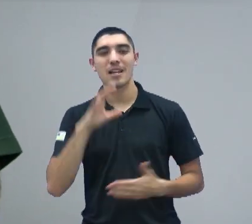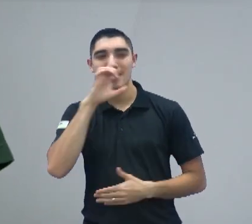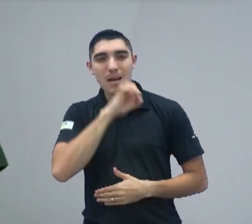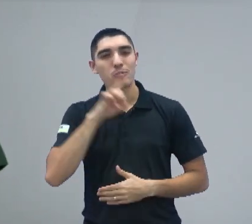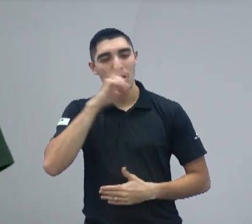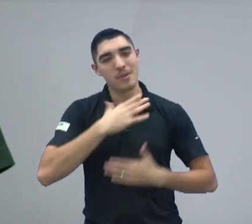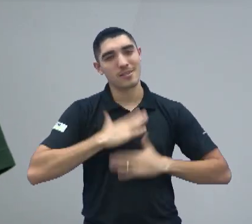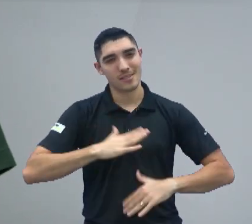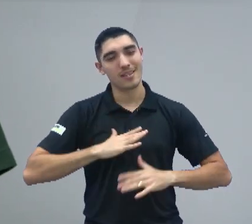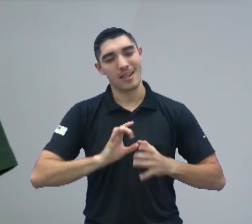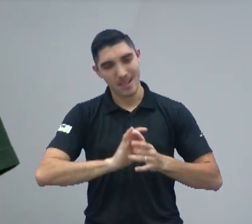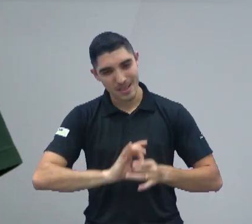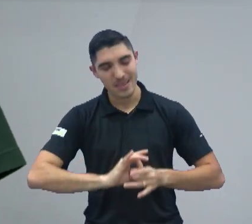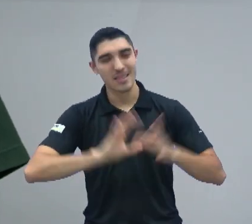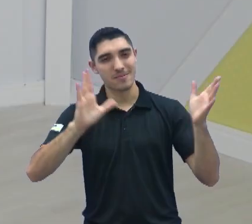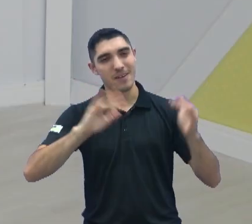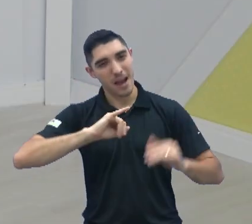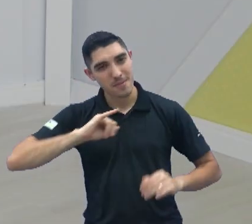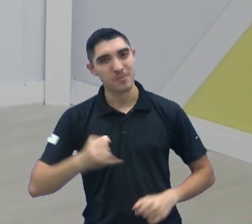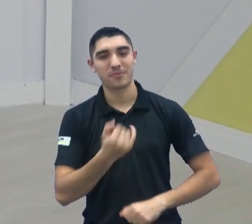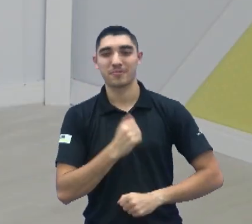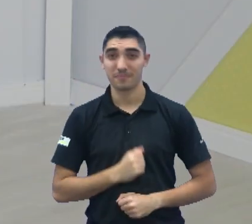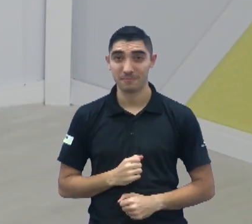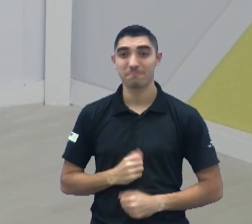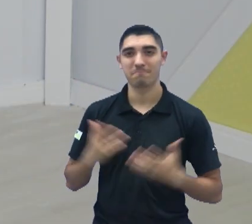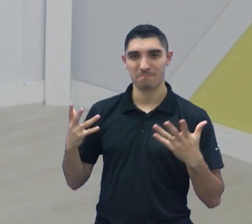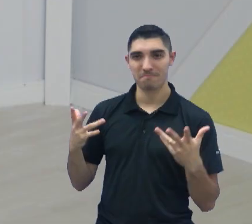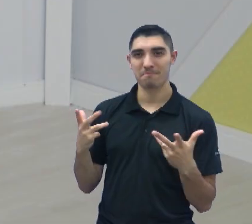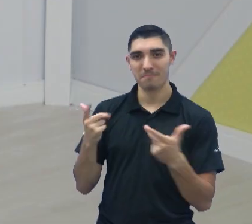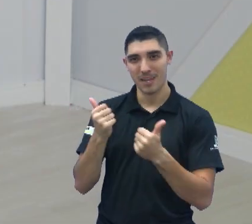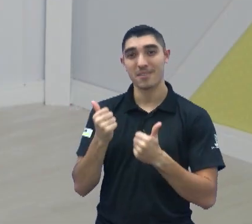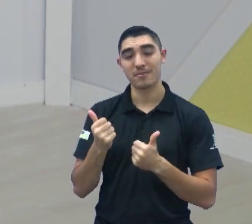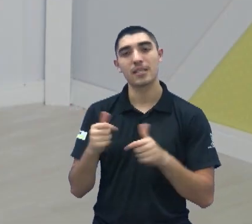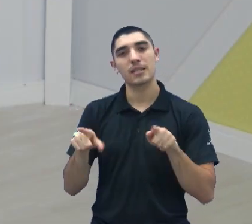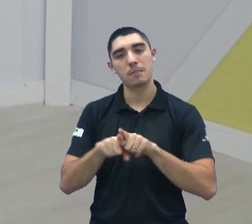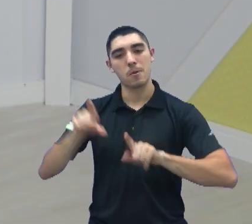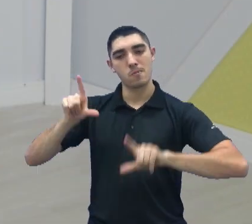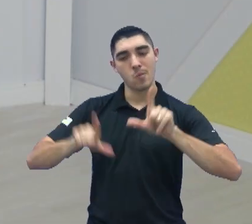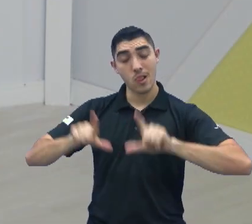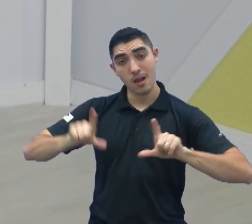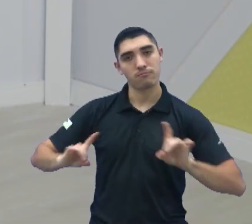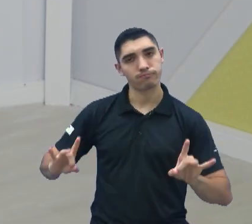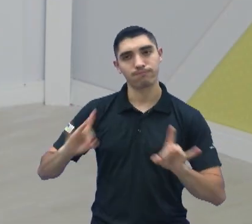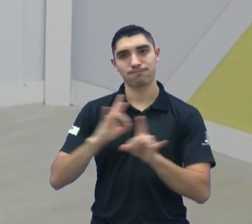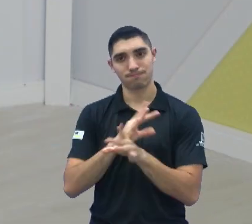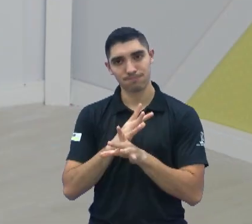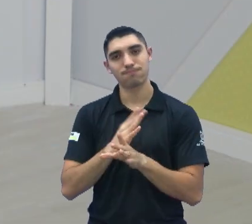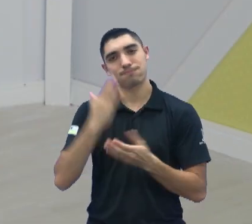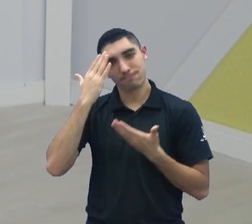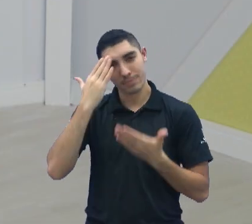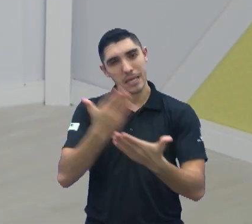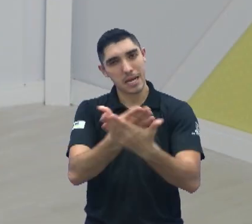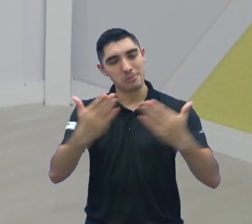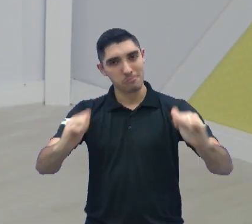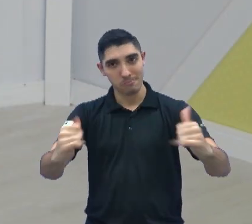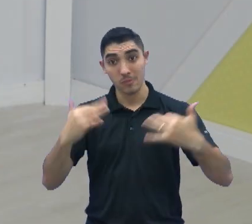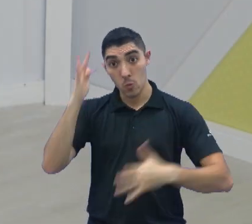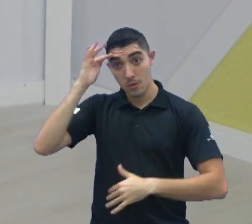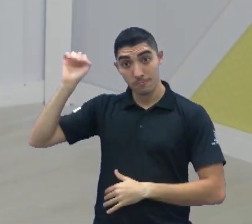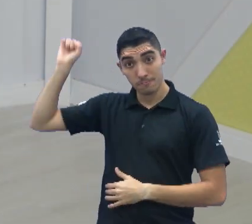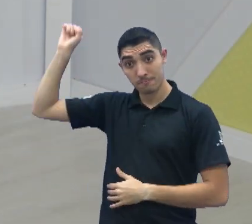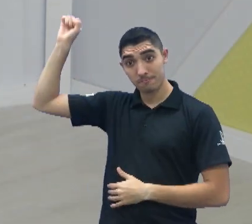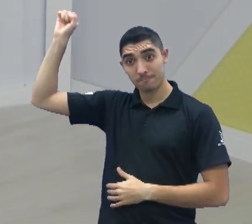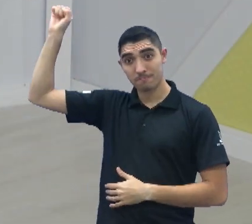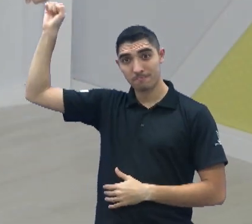tá liberado aí, podem aproveitar à vontade. Maravilha. Gente, a gente vai chegando ao final do programa de hoje, agradecendo a sua audiência, a sua paciência. Luizão, um